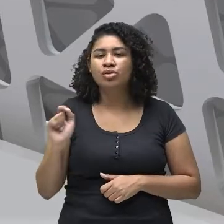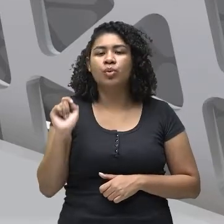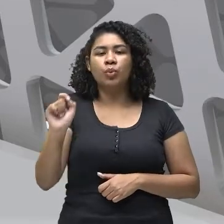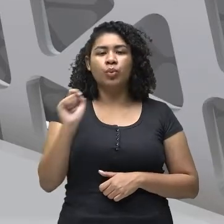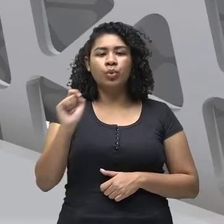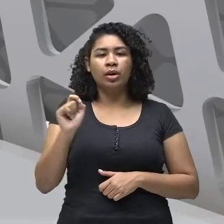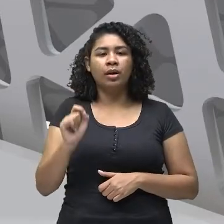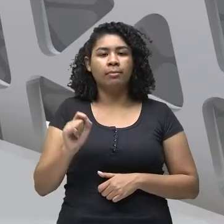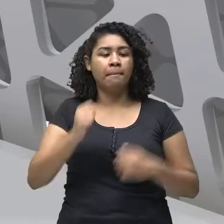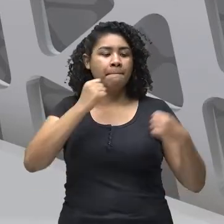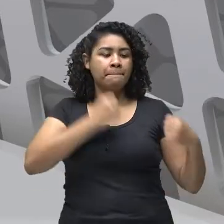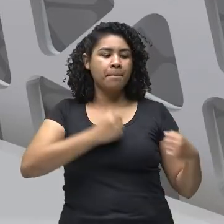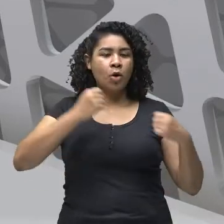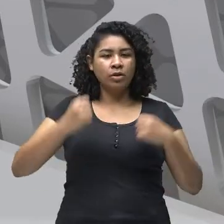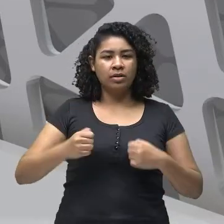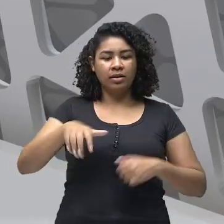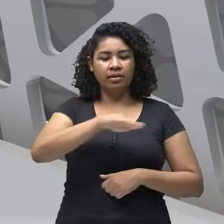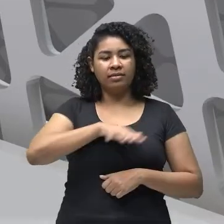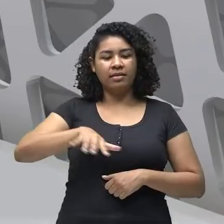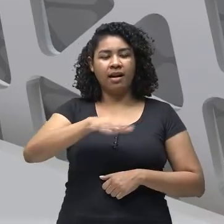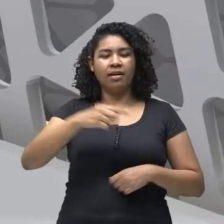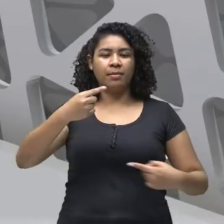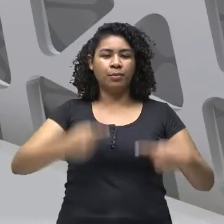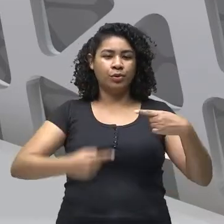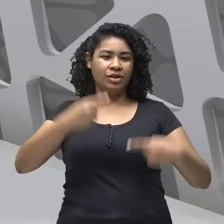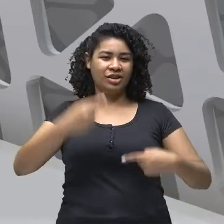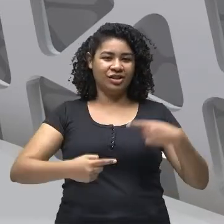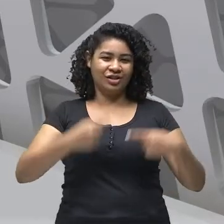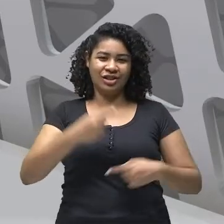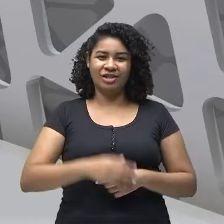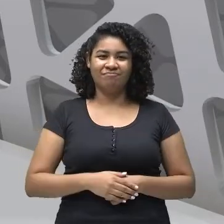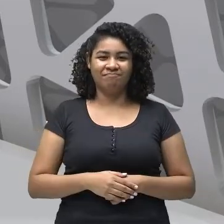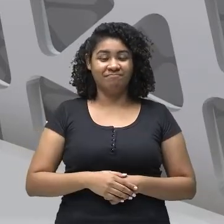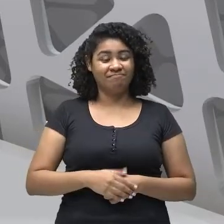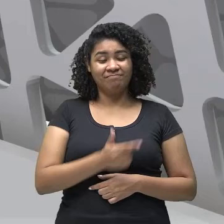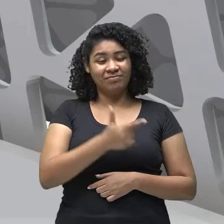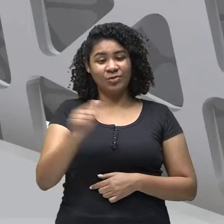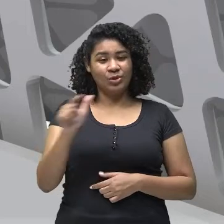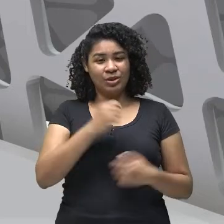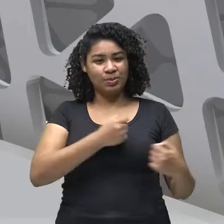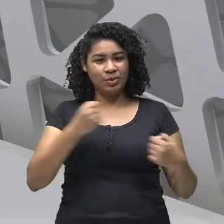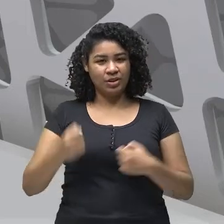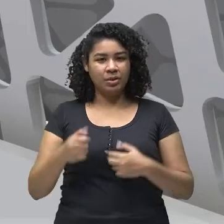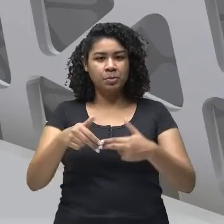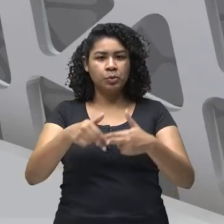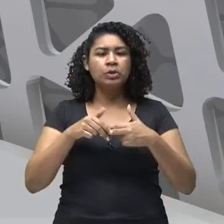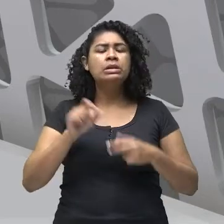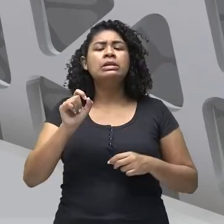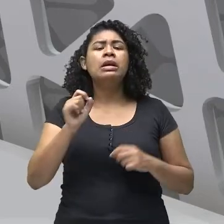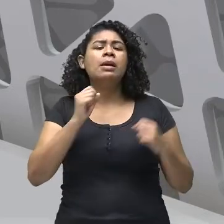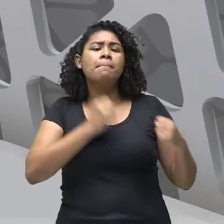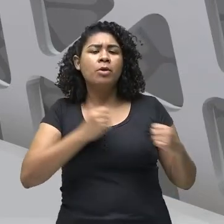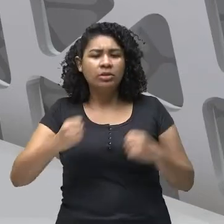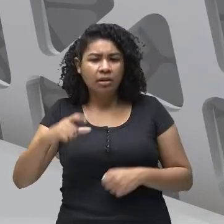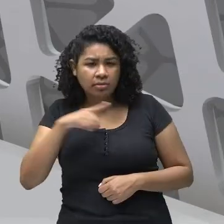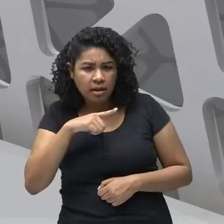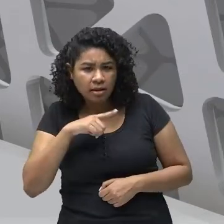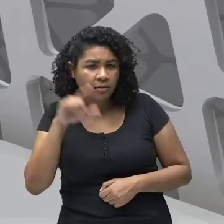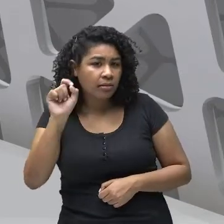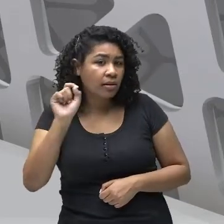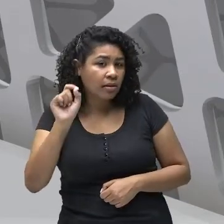Autoridade política. Mas quem podia fazer isso? O rei. embora o rei não tivesse